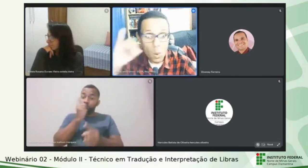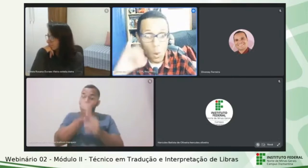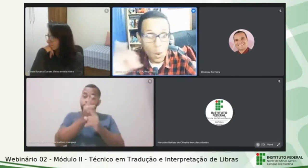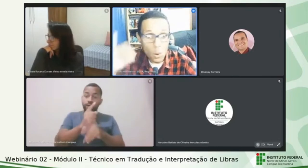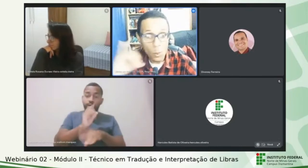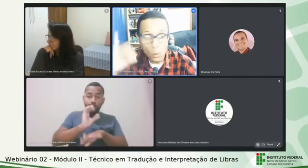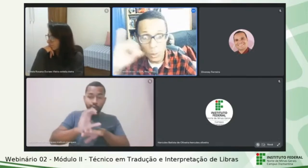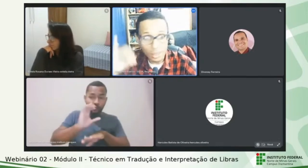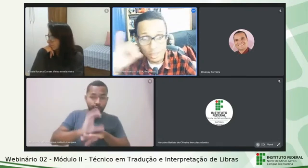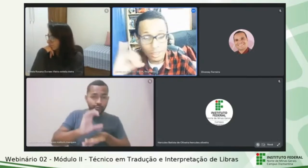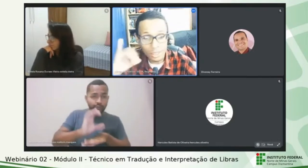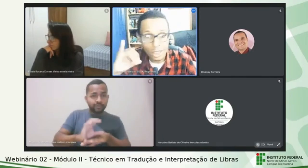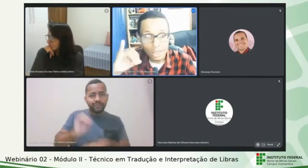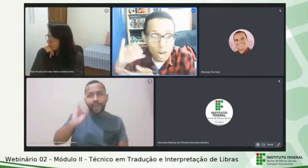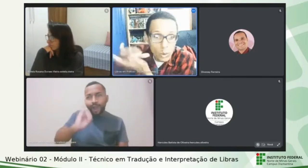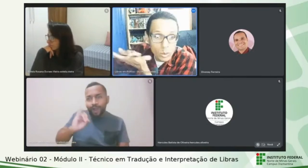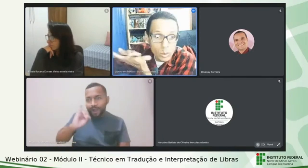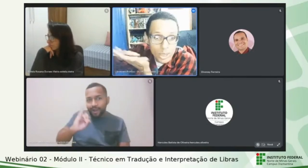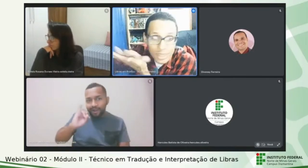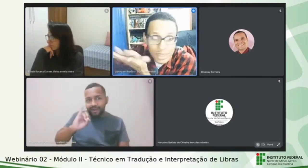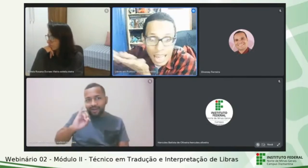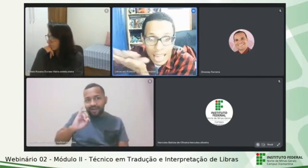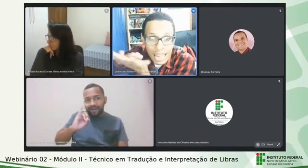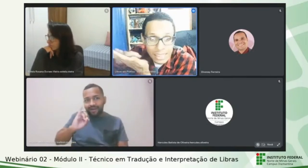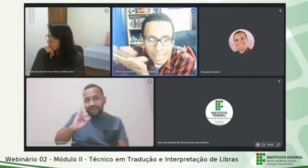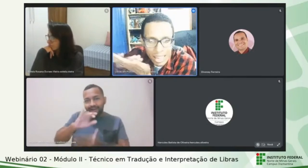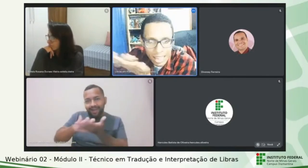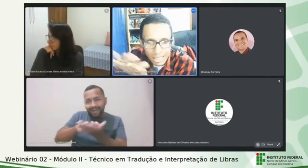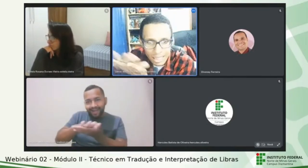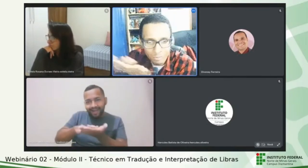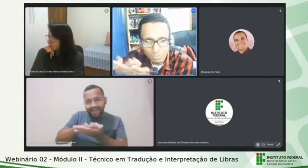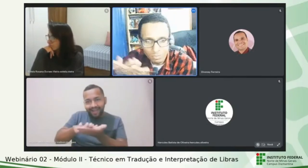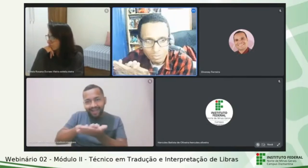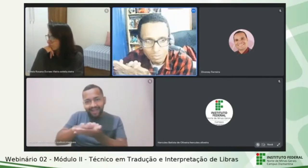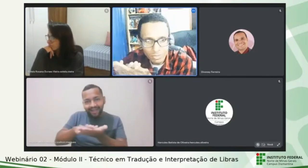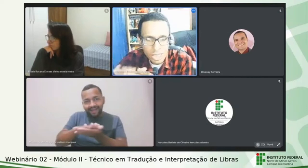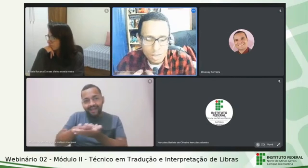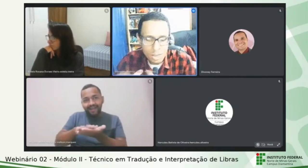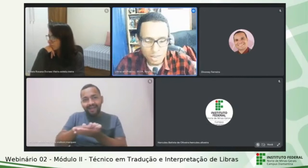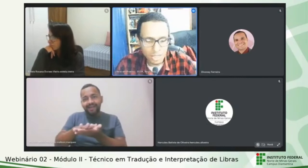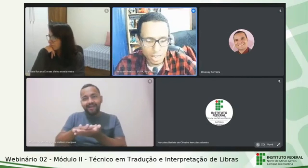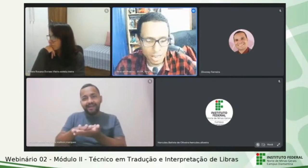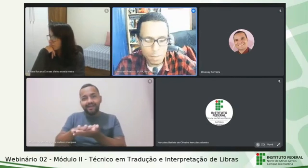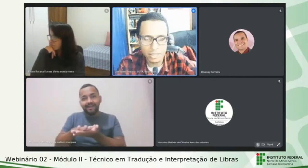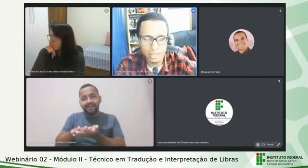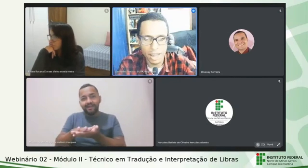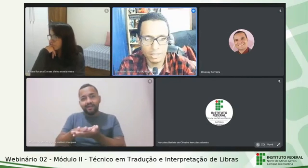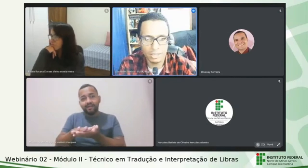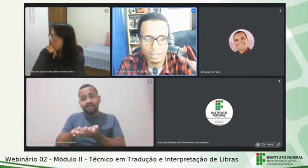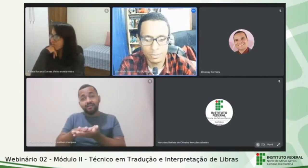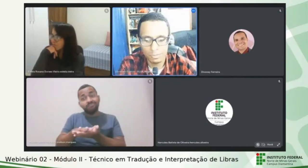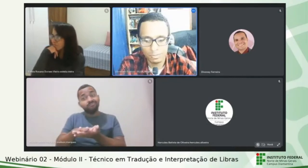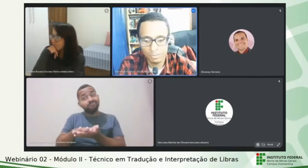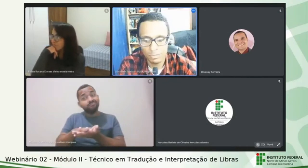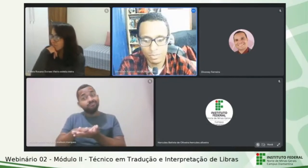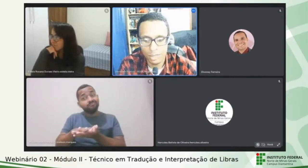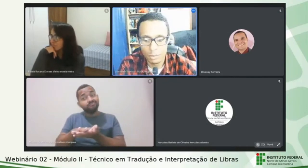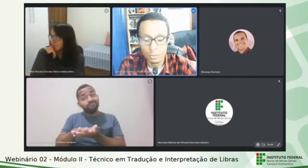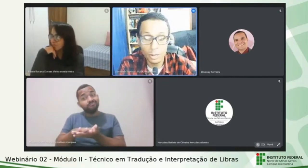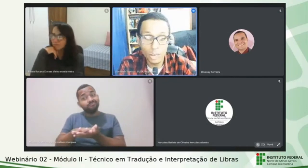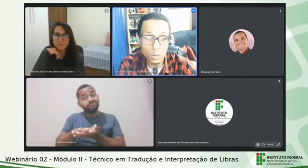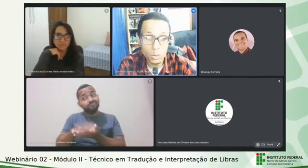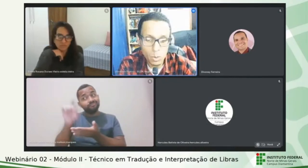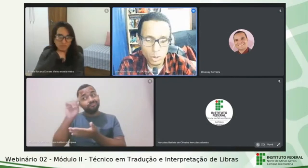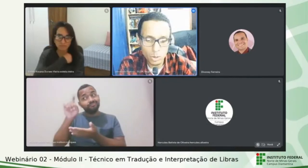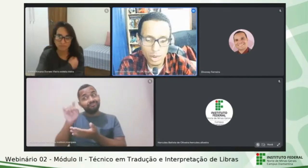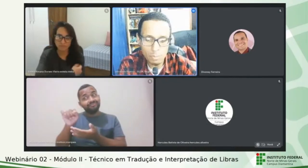o oi, o de nada, mantenha um pé atrás.